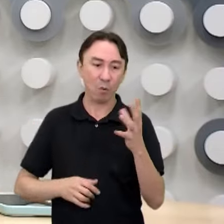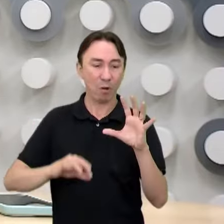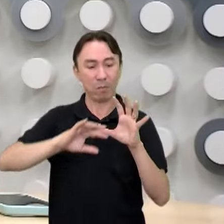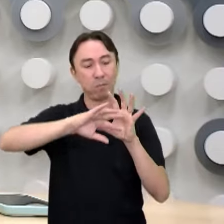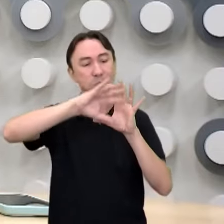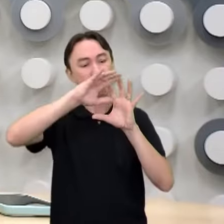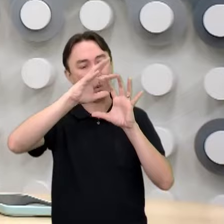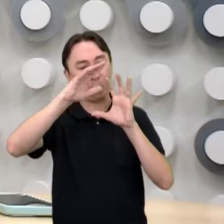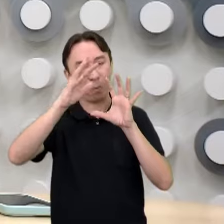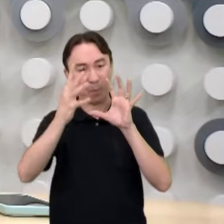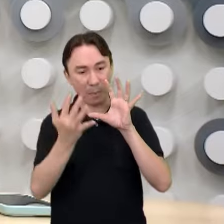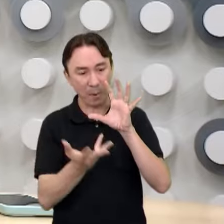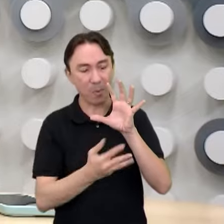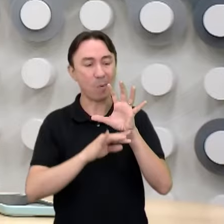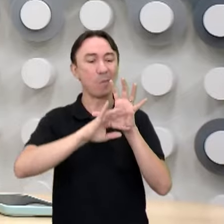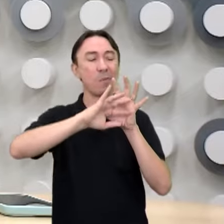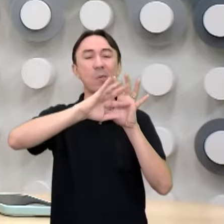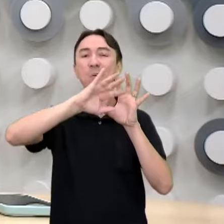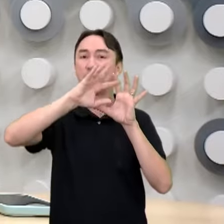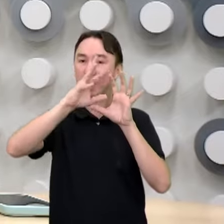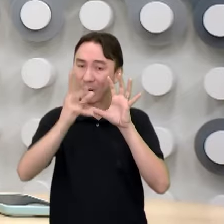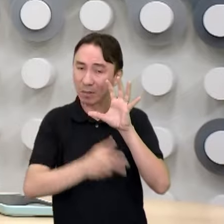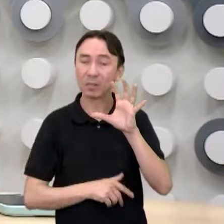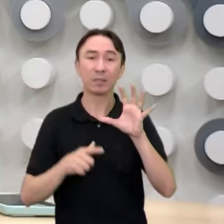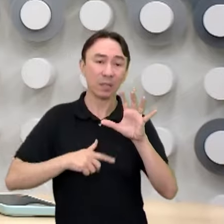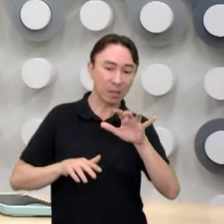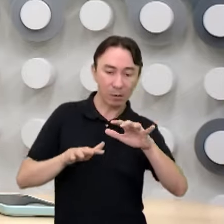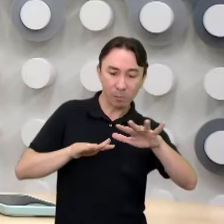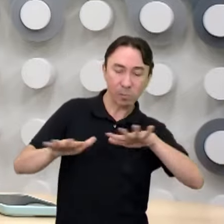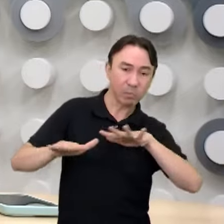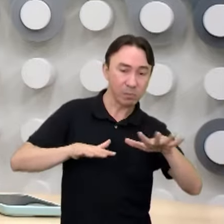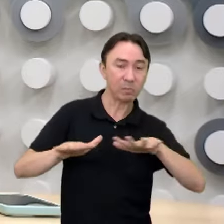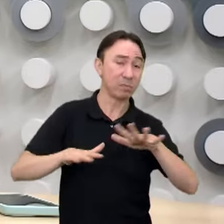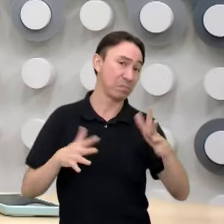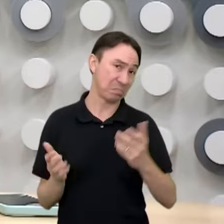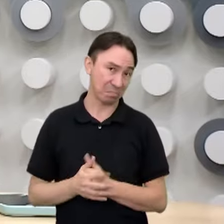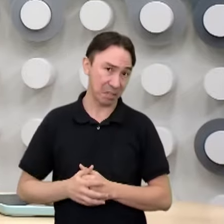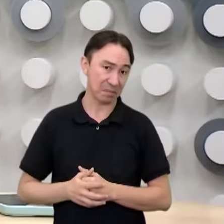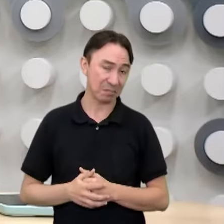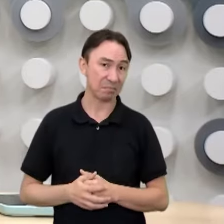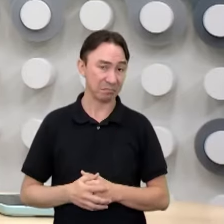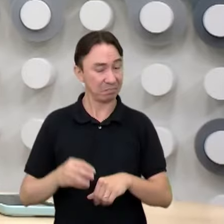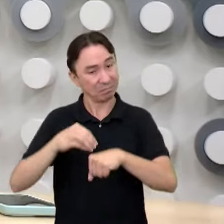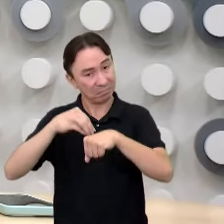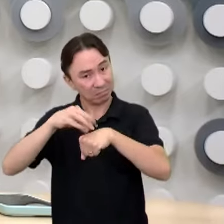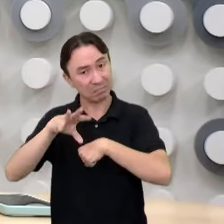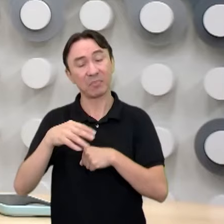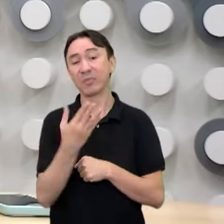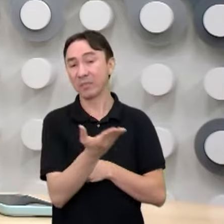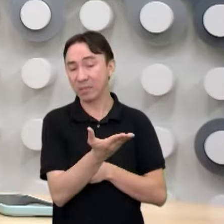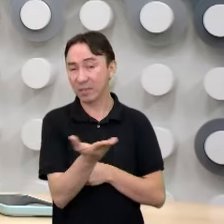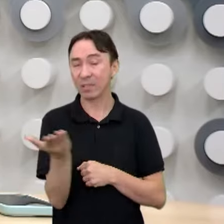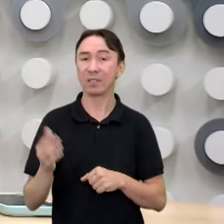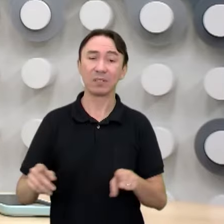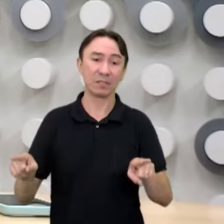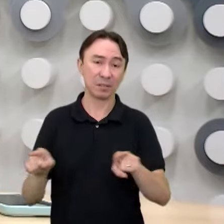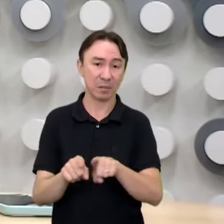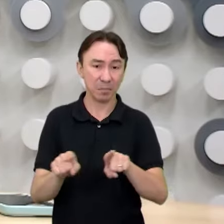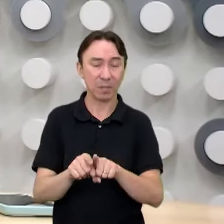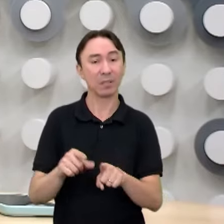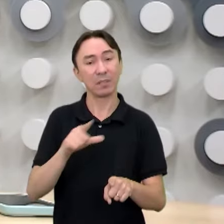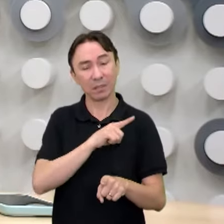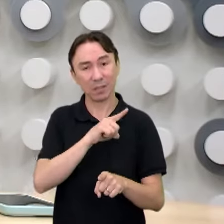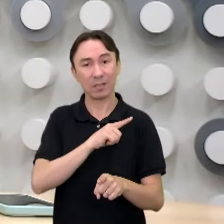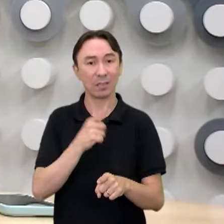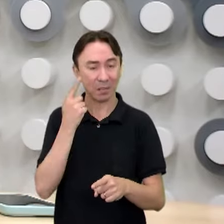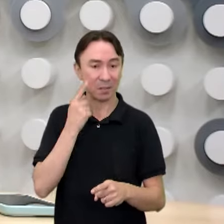acaba afetando aí o movimento das placas tectônicas. Ou seja, sugestão aí para vocês, que também está lá no mapa lá de vocês